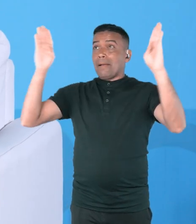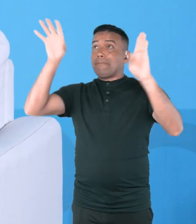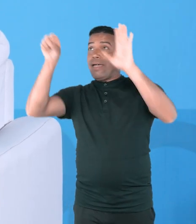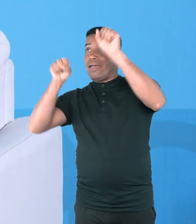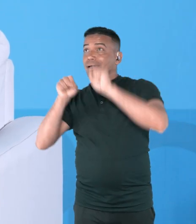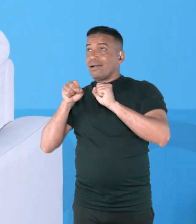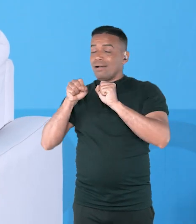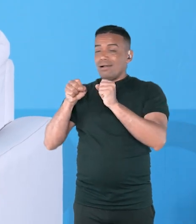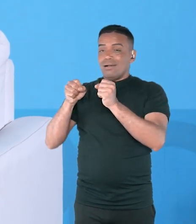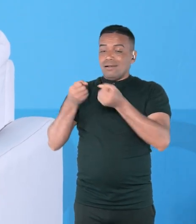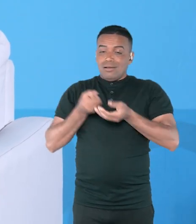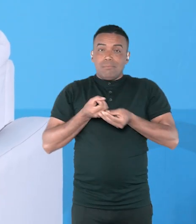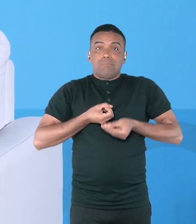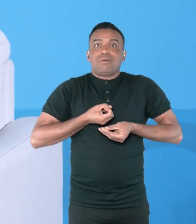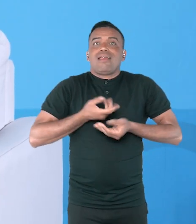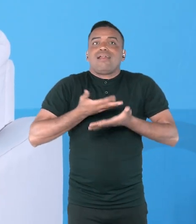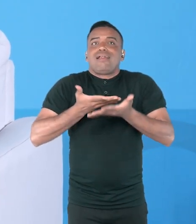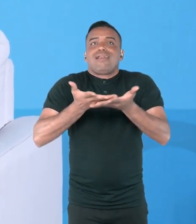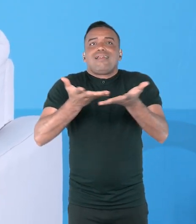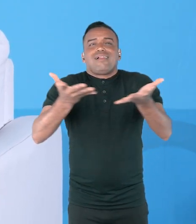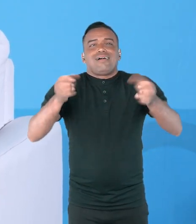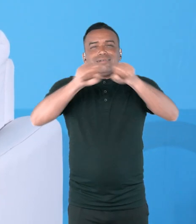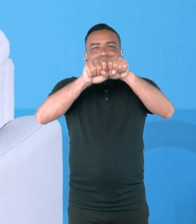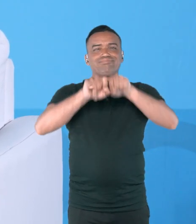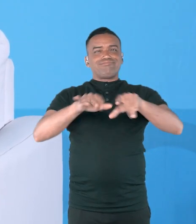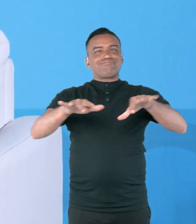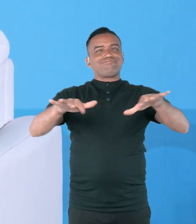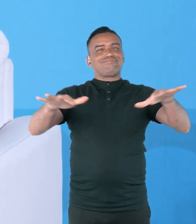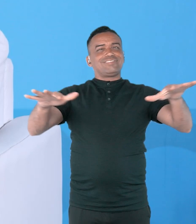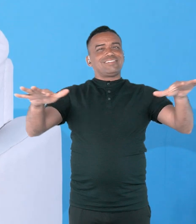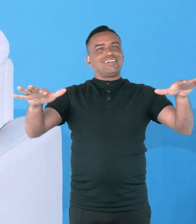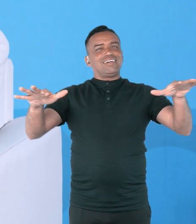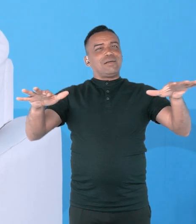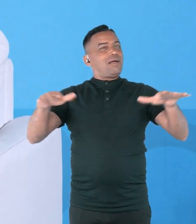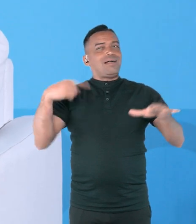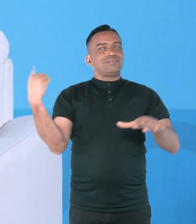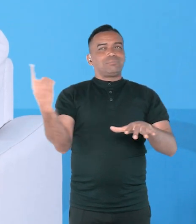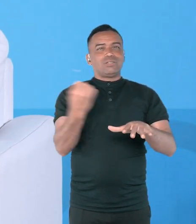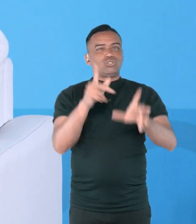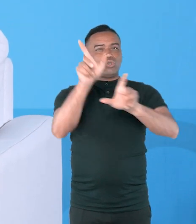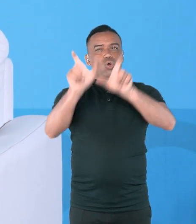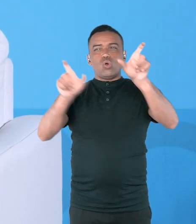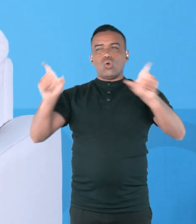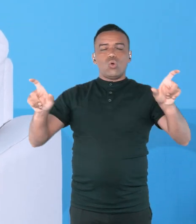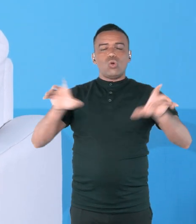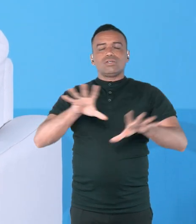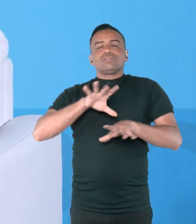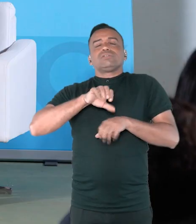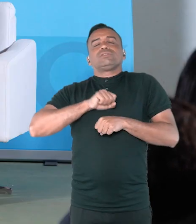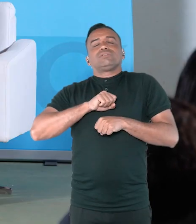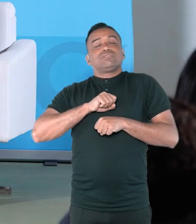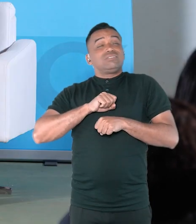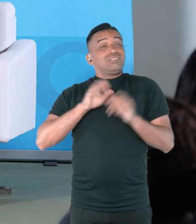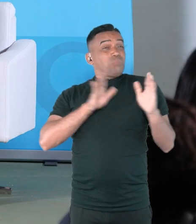aquela polida para fazer a palavra chegar, né, cintilar nesses tempos em que